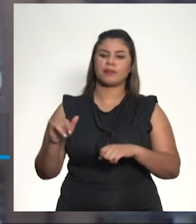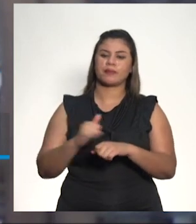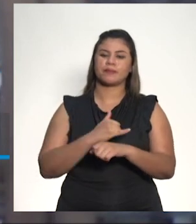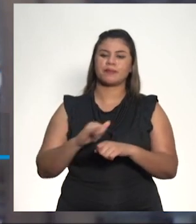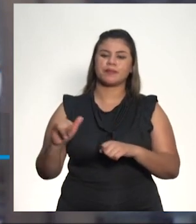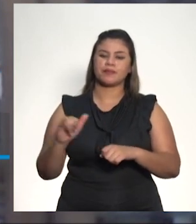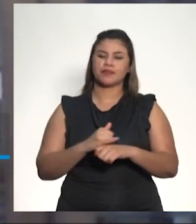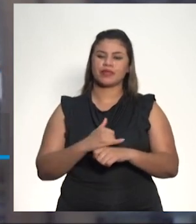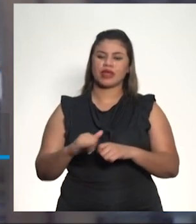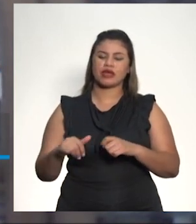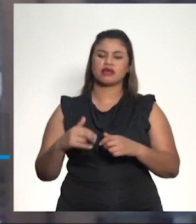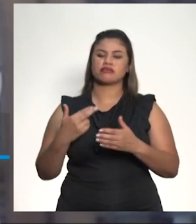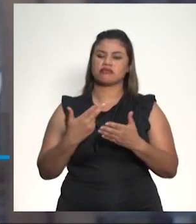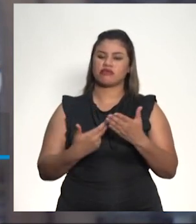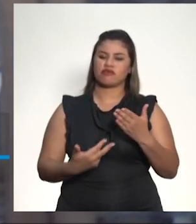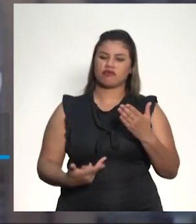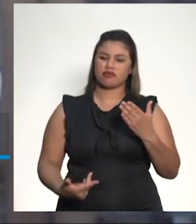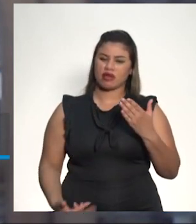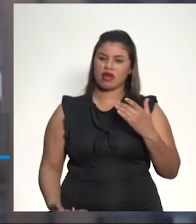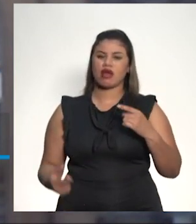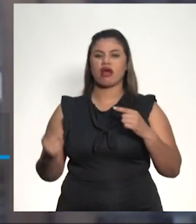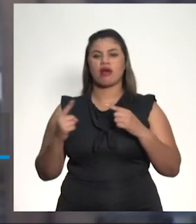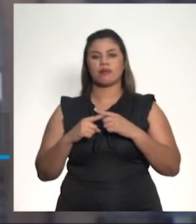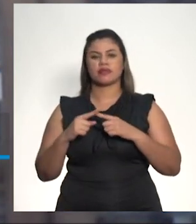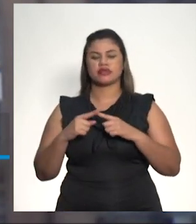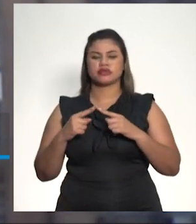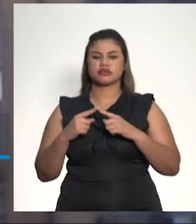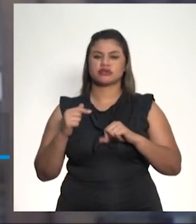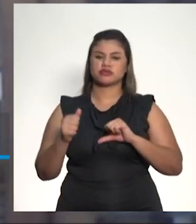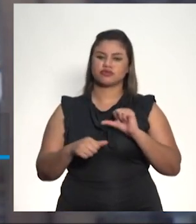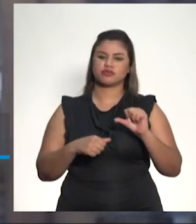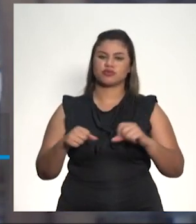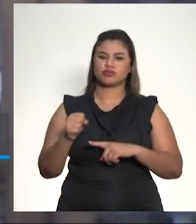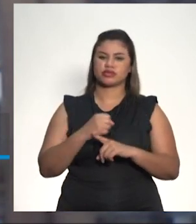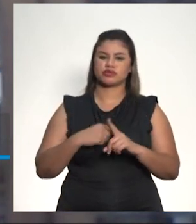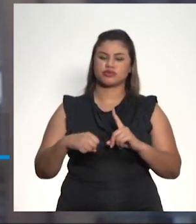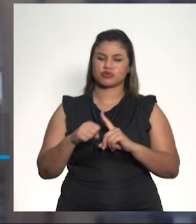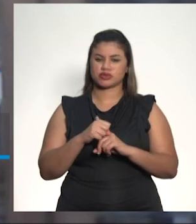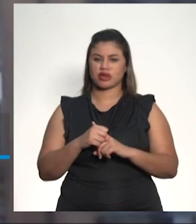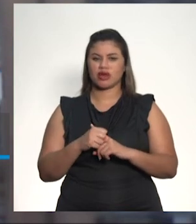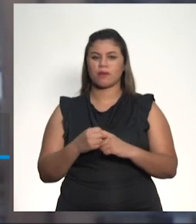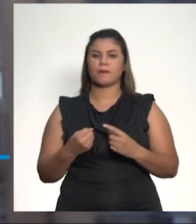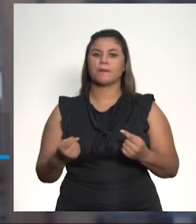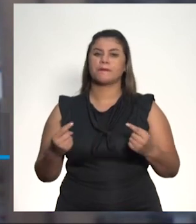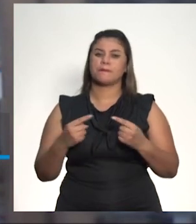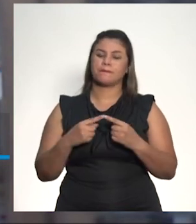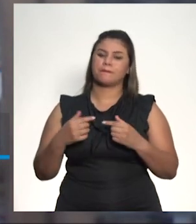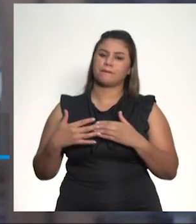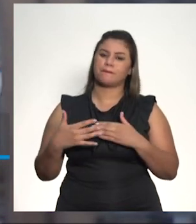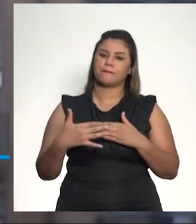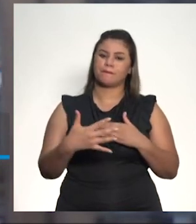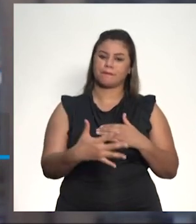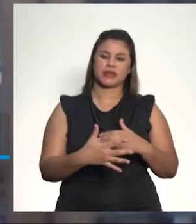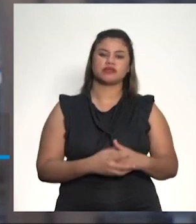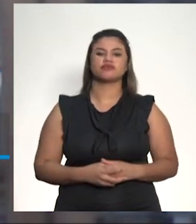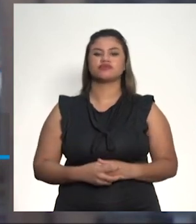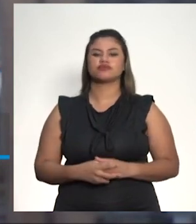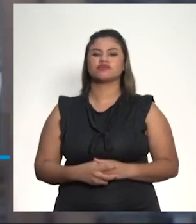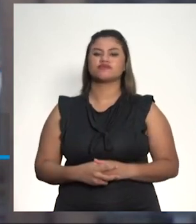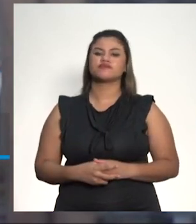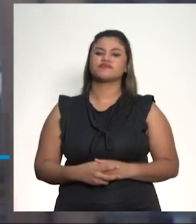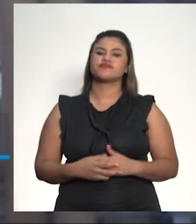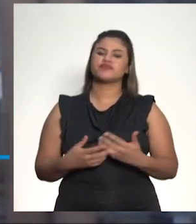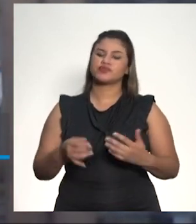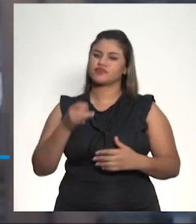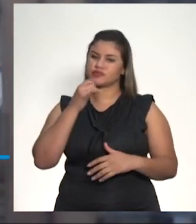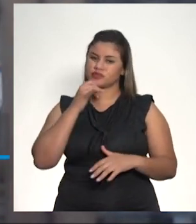estratégias, repertórios em busca de transformações sociais que se sustentam ao longo do tempo, né? Então, movimentos como